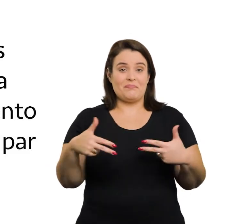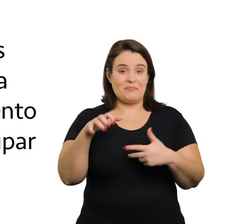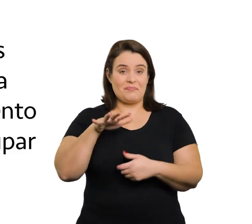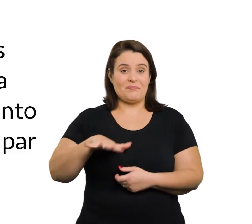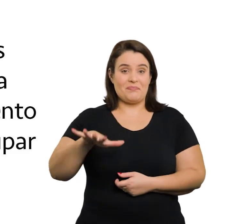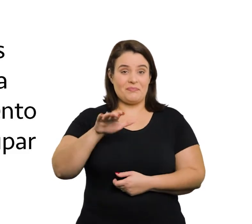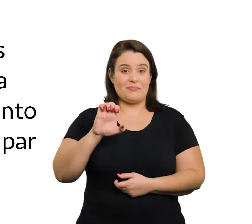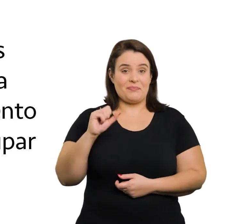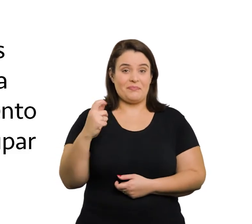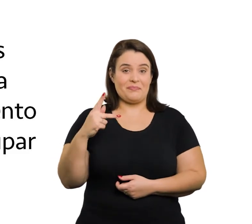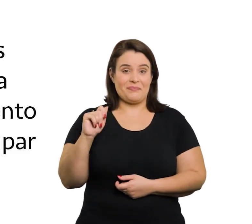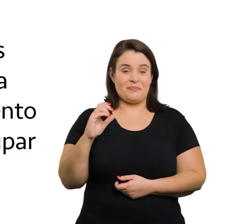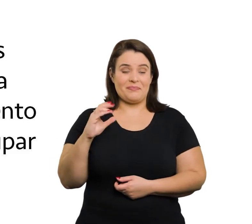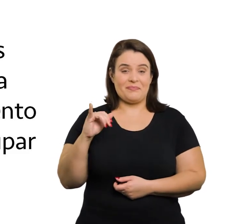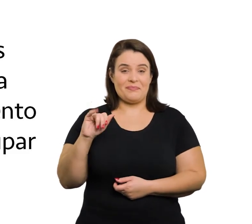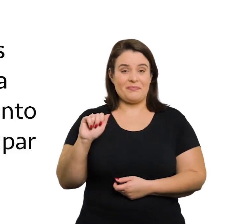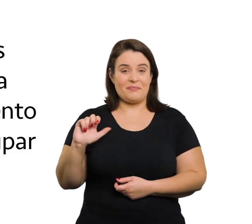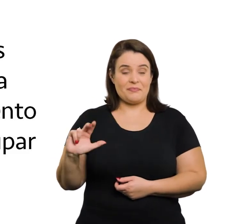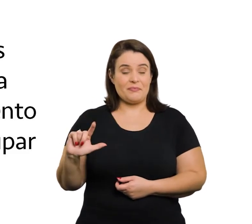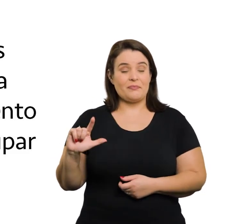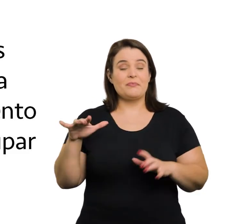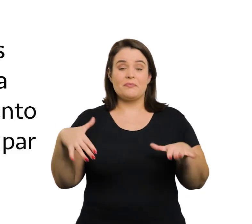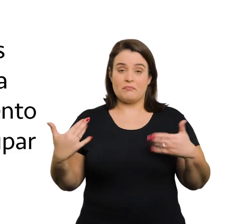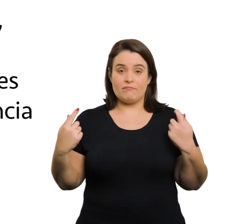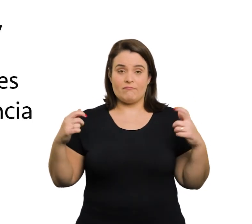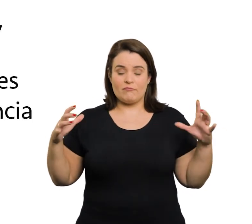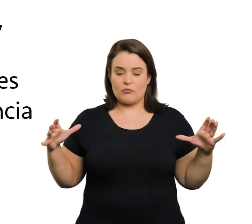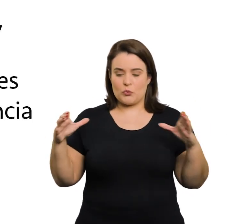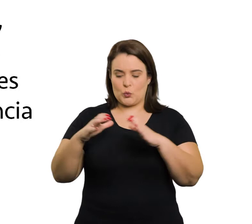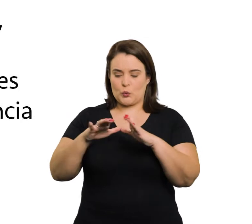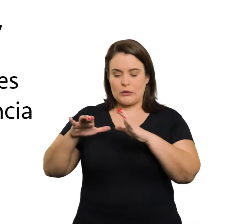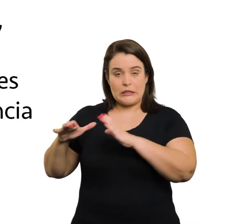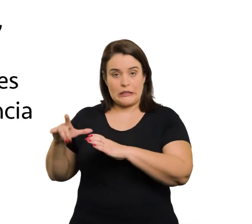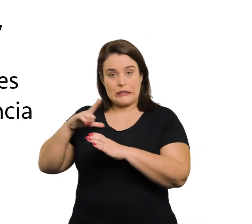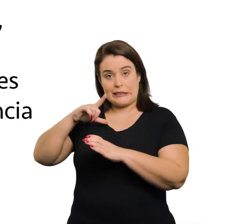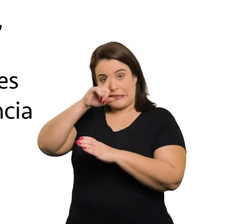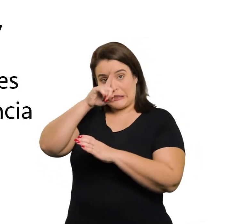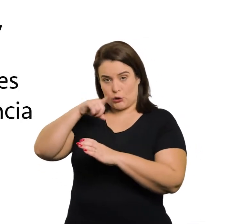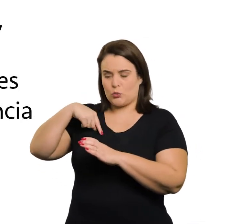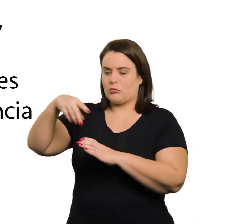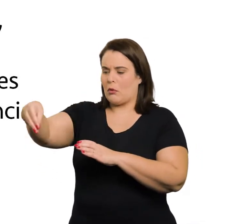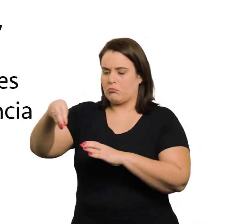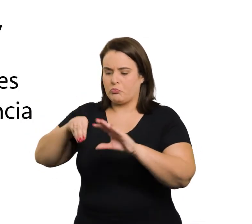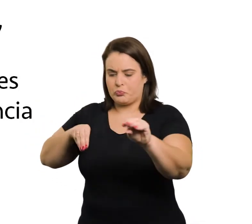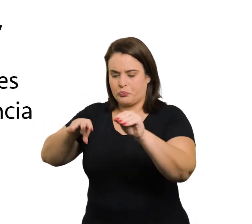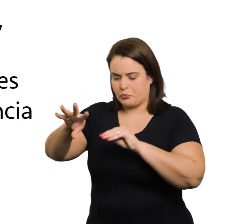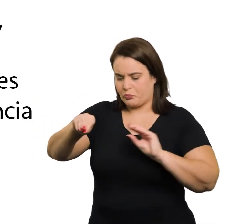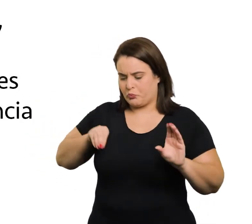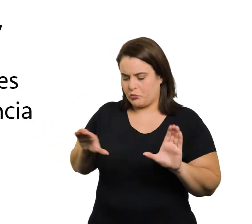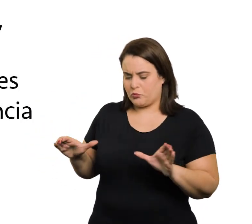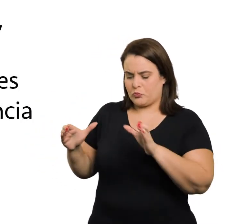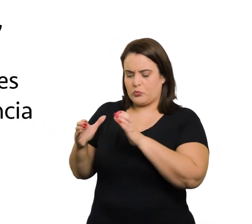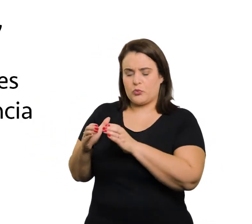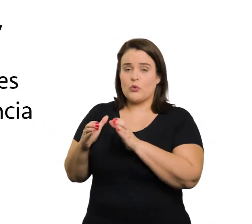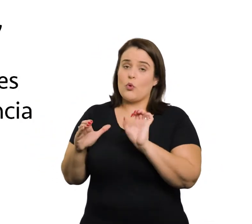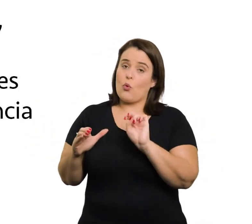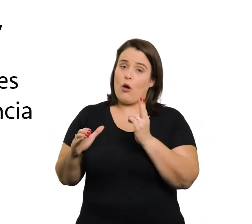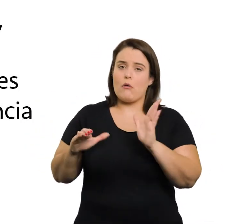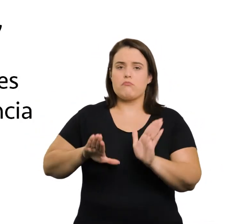elemento espacial. Para tal, devem-se agrupar os elementos que apresentam risco, isolando-os